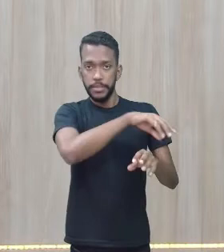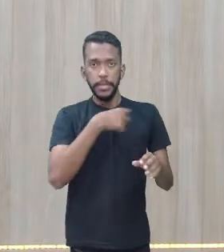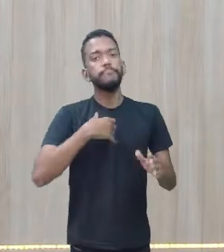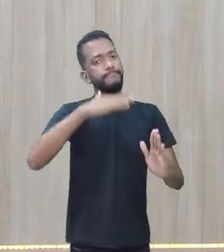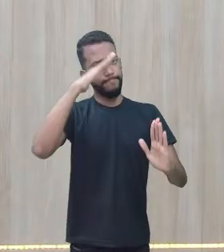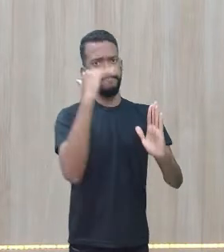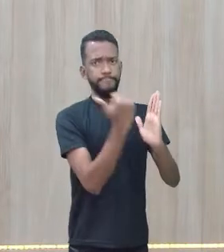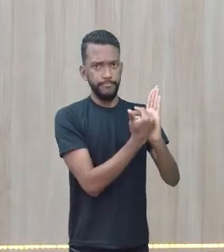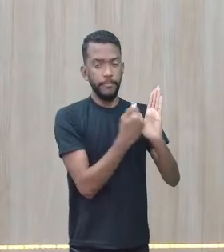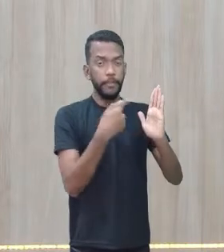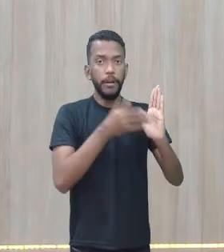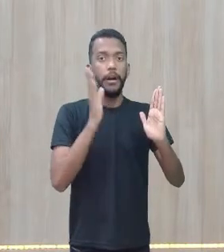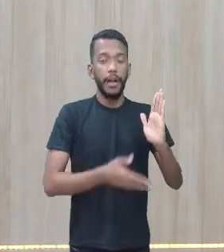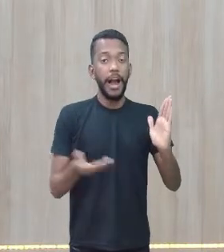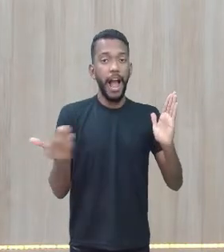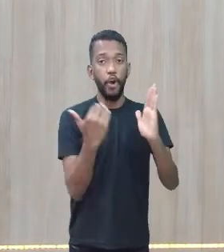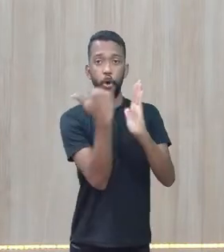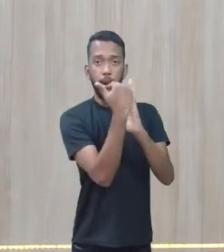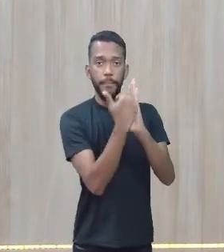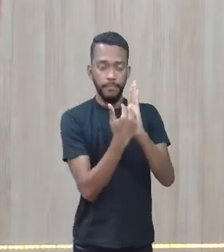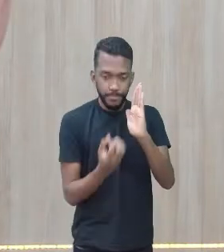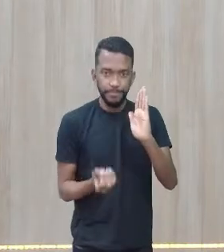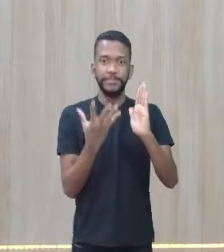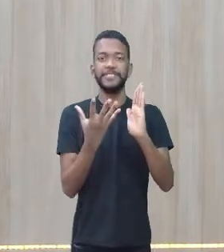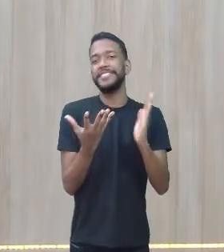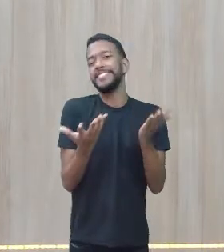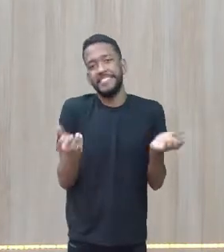E aí nós vamos ver agora por que não.